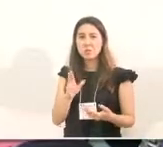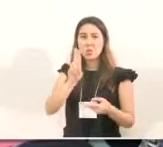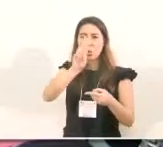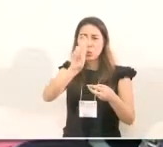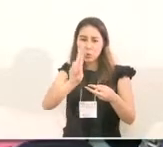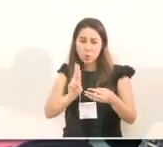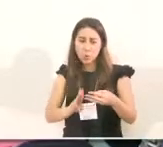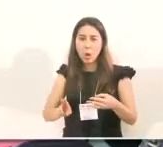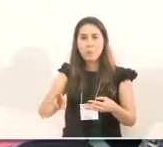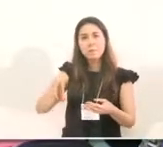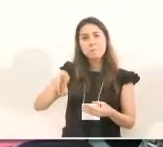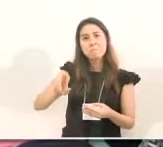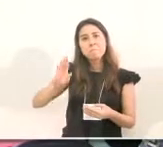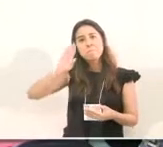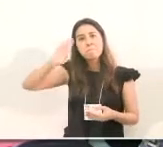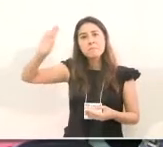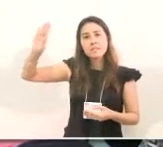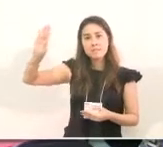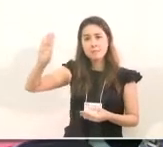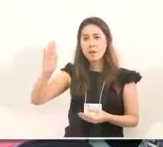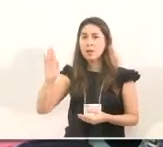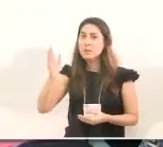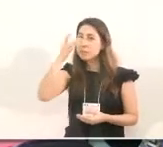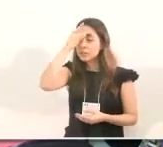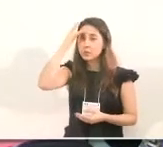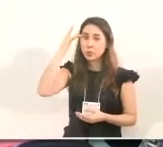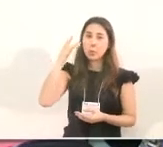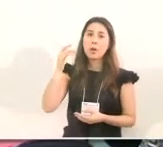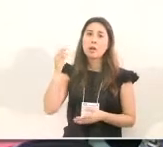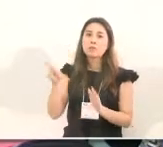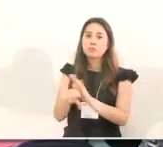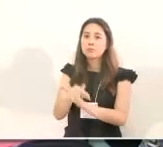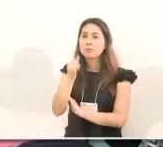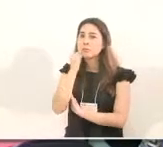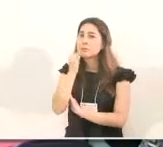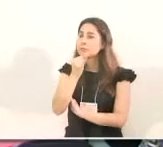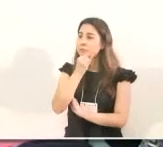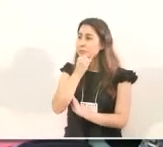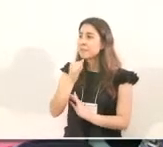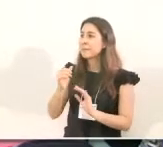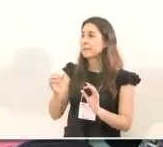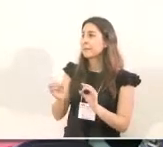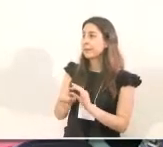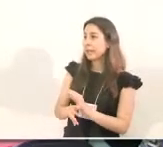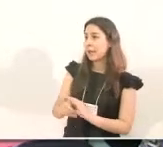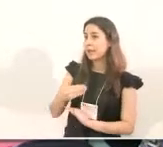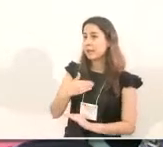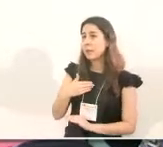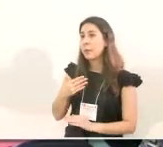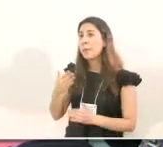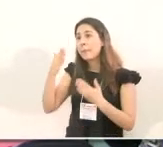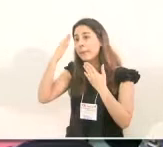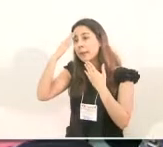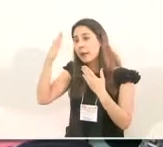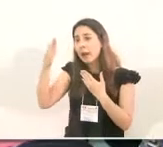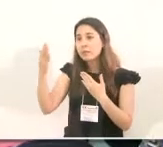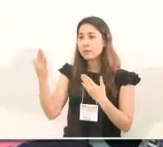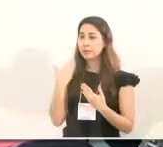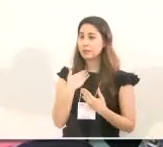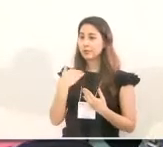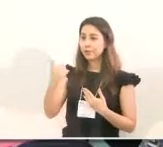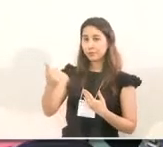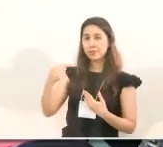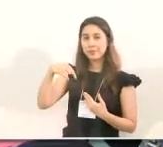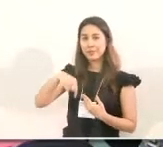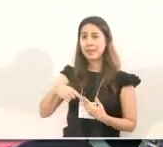italianos mas quero encerrar aqui agradecendo muito o convite e eu disse por carlos eu sou muito